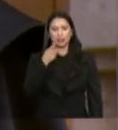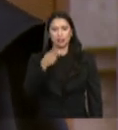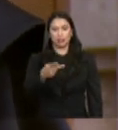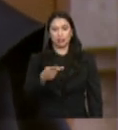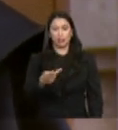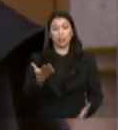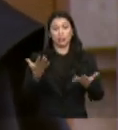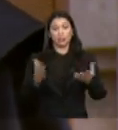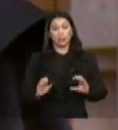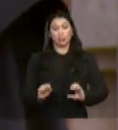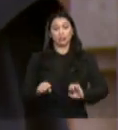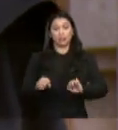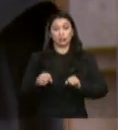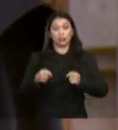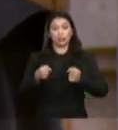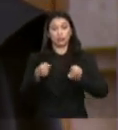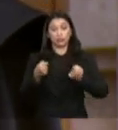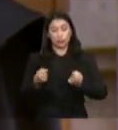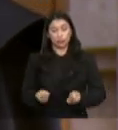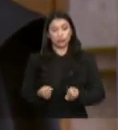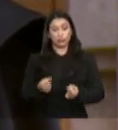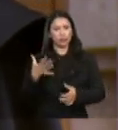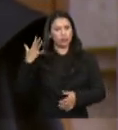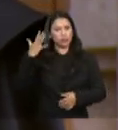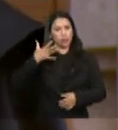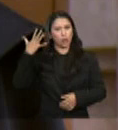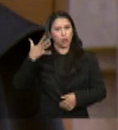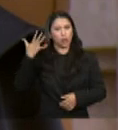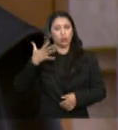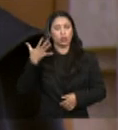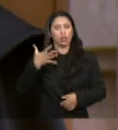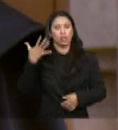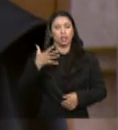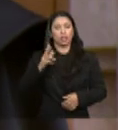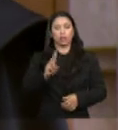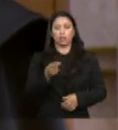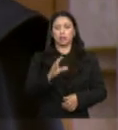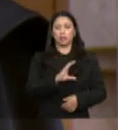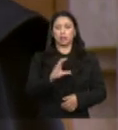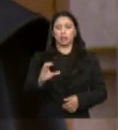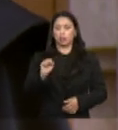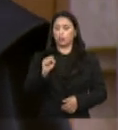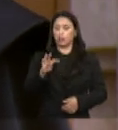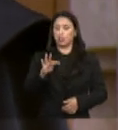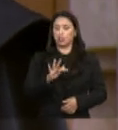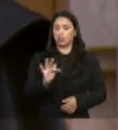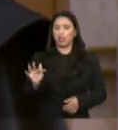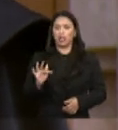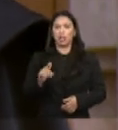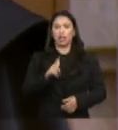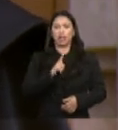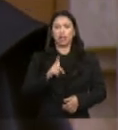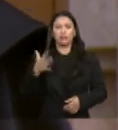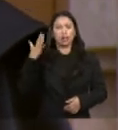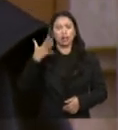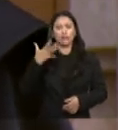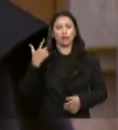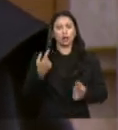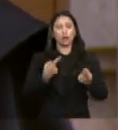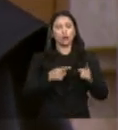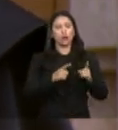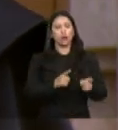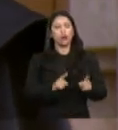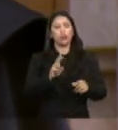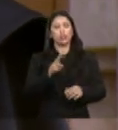em sua defesa oral de habeas corpus perante o Supremo Tribunal Federal com os decretos arbitrários de